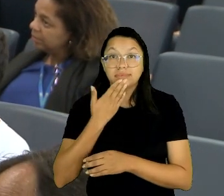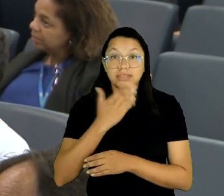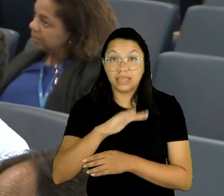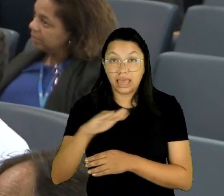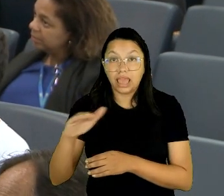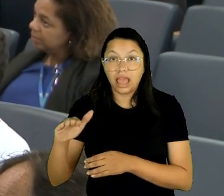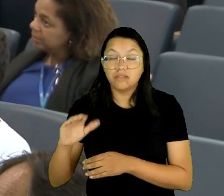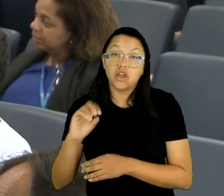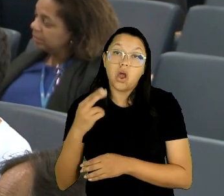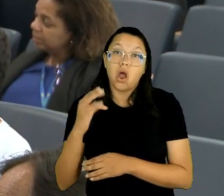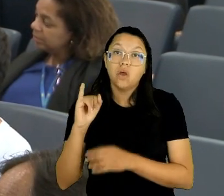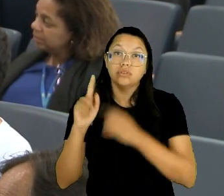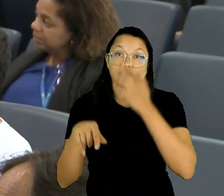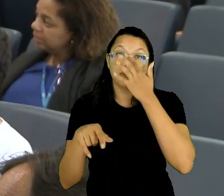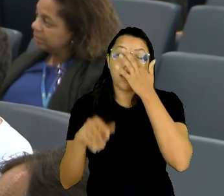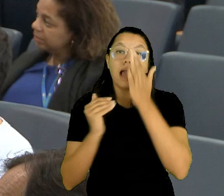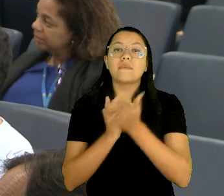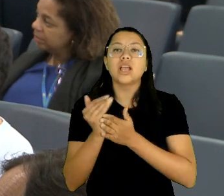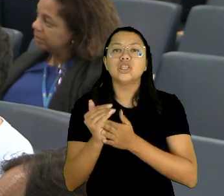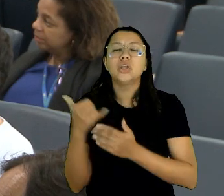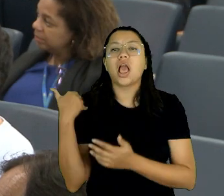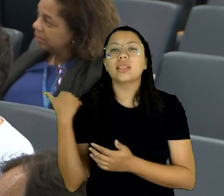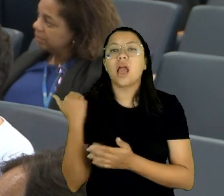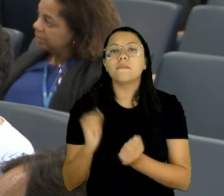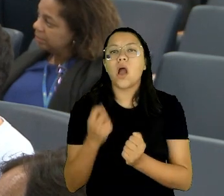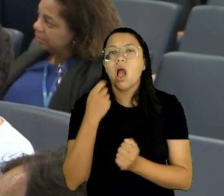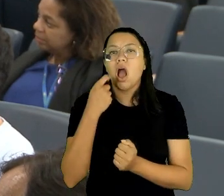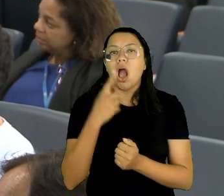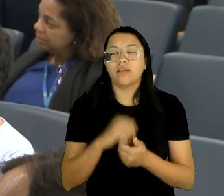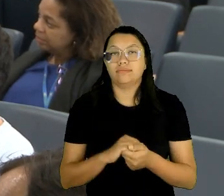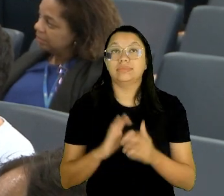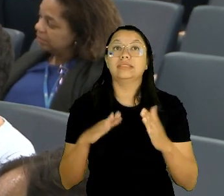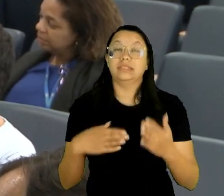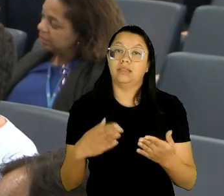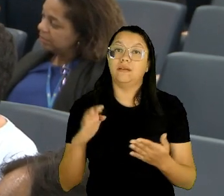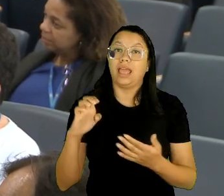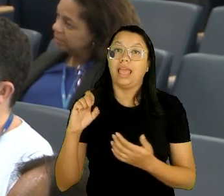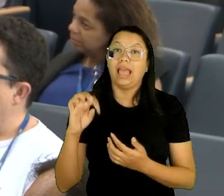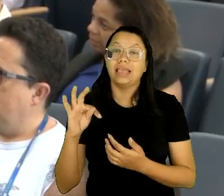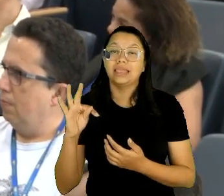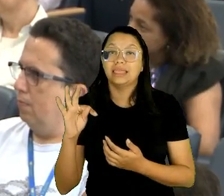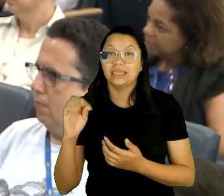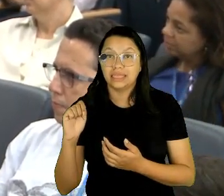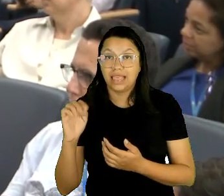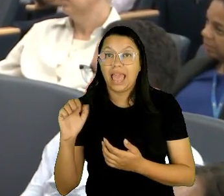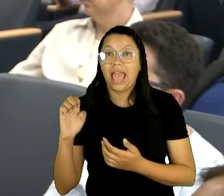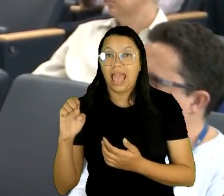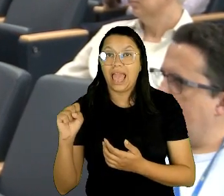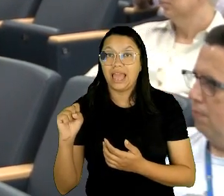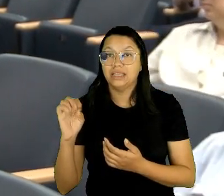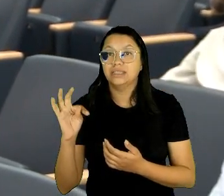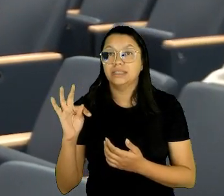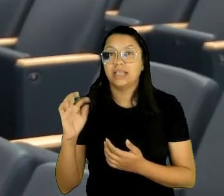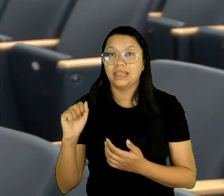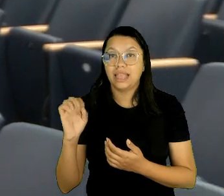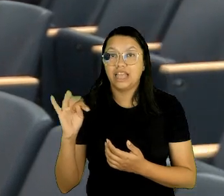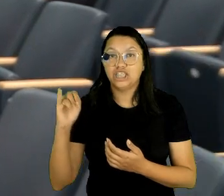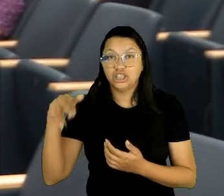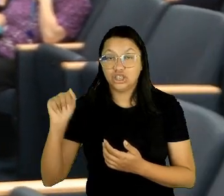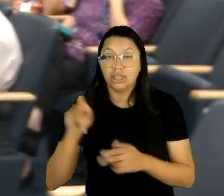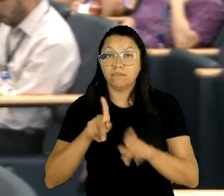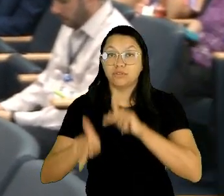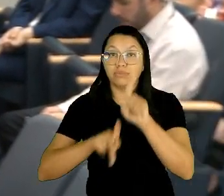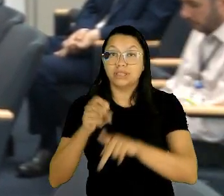para criança? Ou, se for, a partir de que idade? Então, estatina em população de